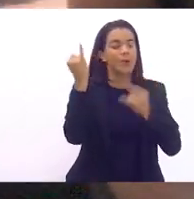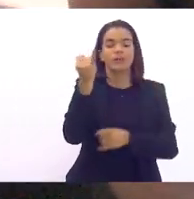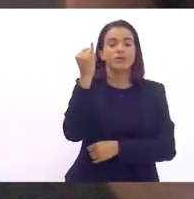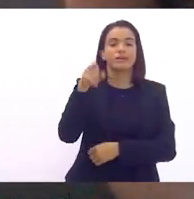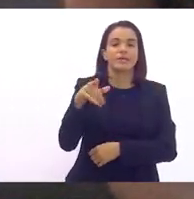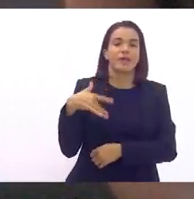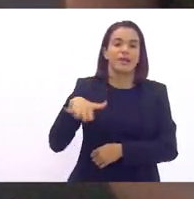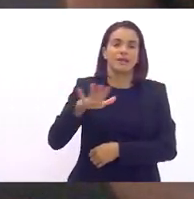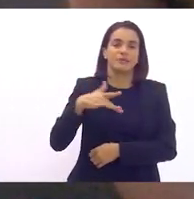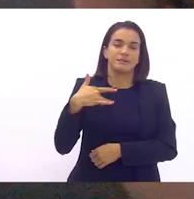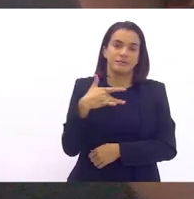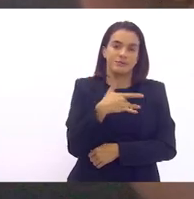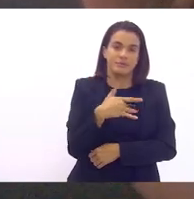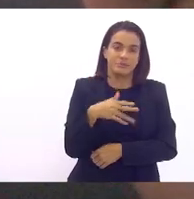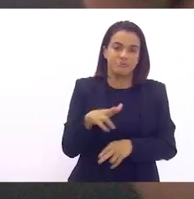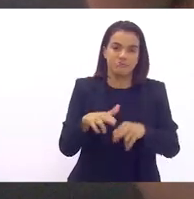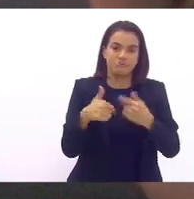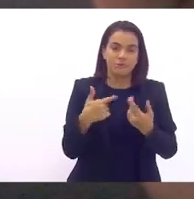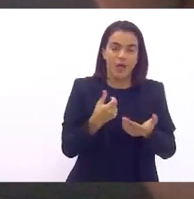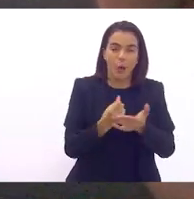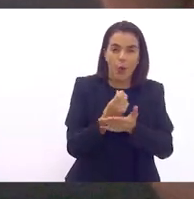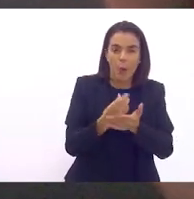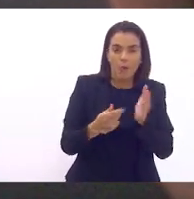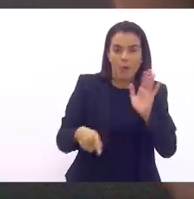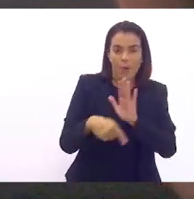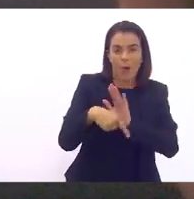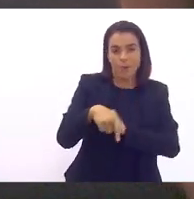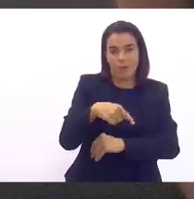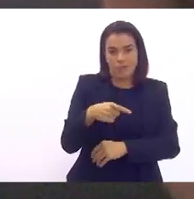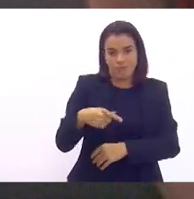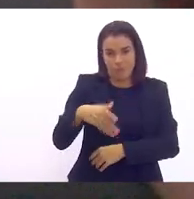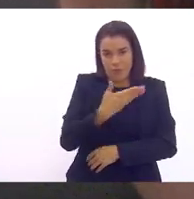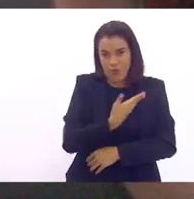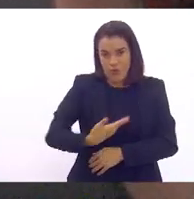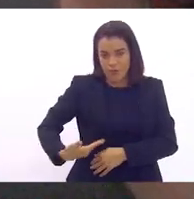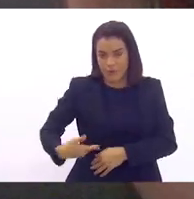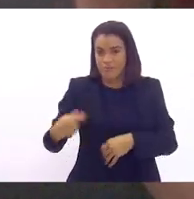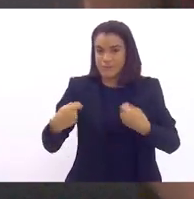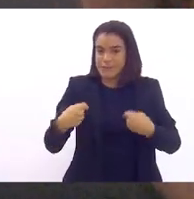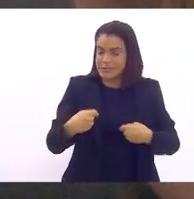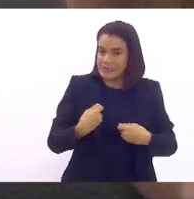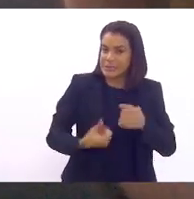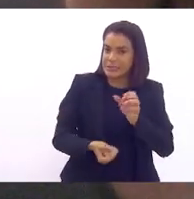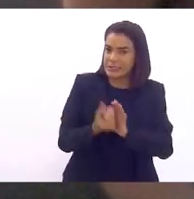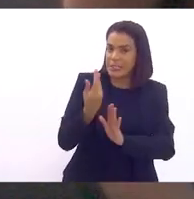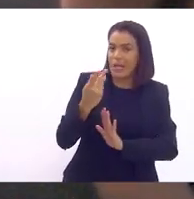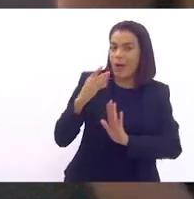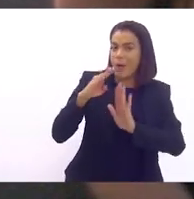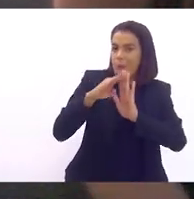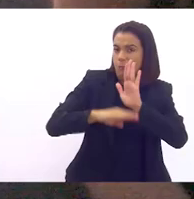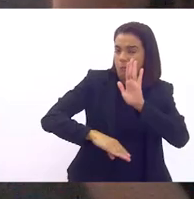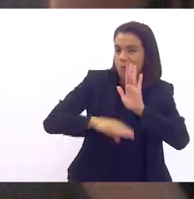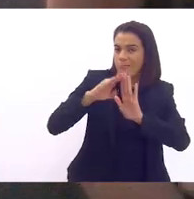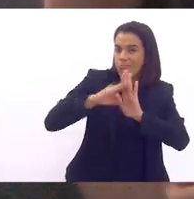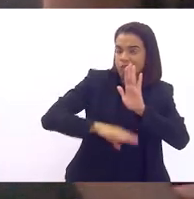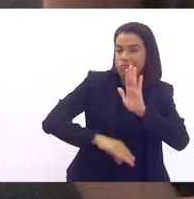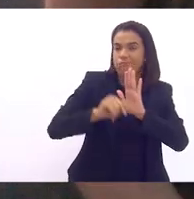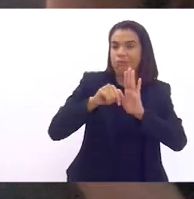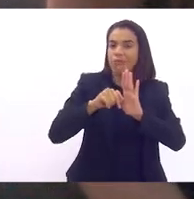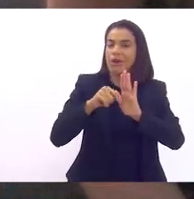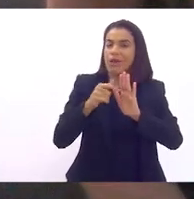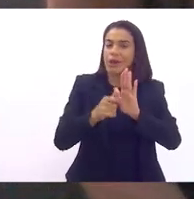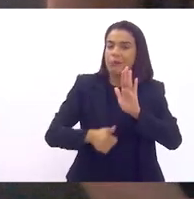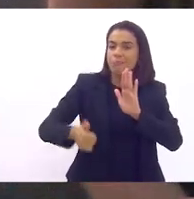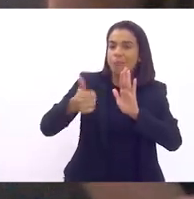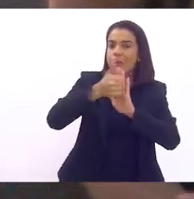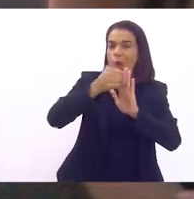para essa questão das compras públicas porque elas são oportunidade enorme o governo tem que ter um programa Claro de compras públicas que privilegie a